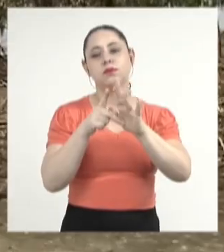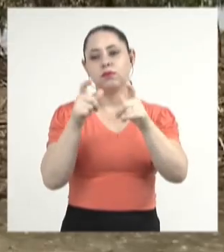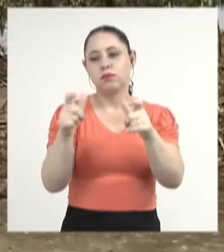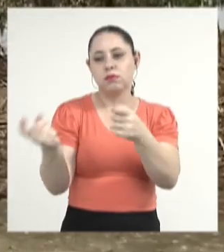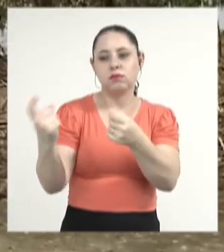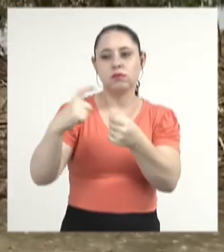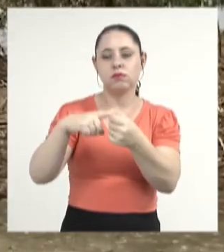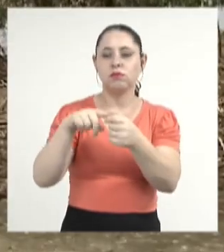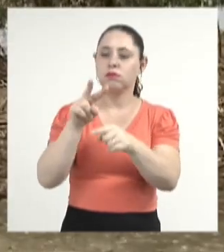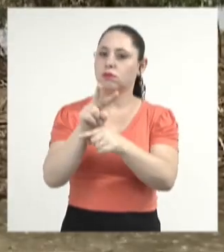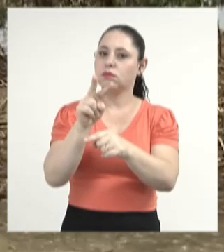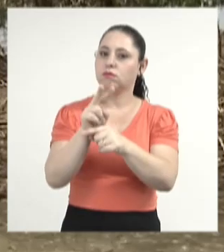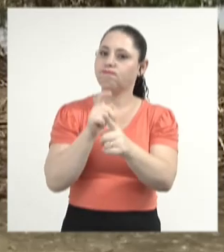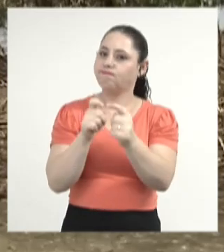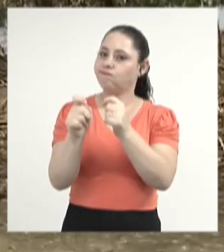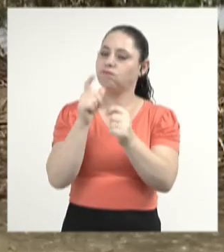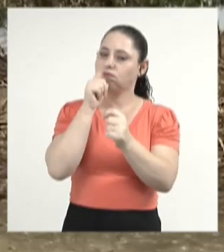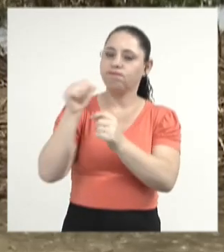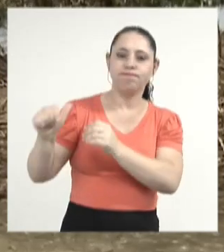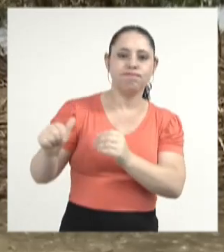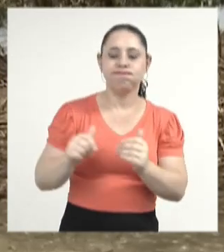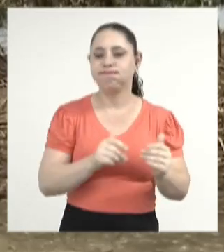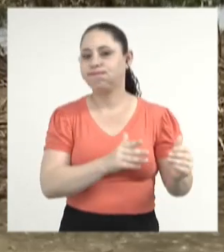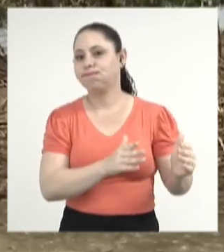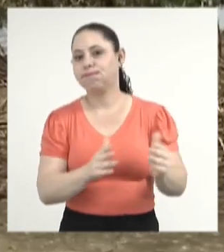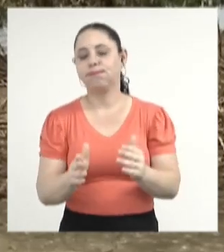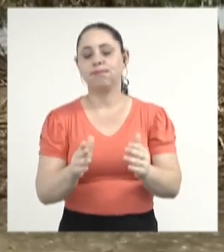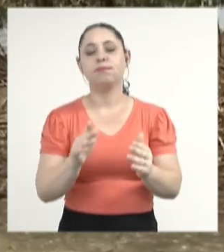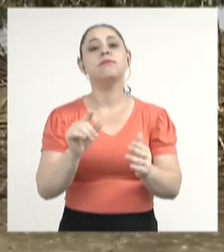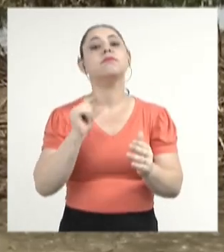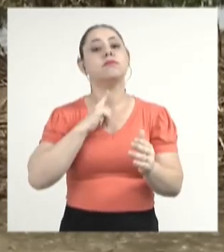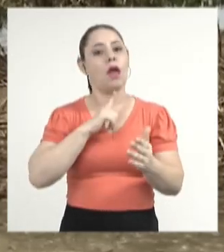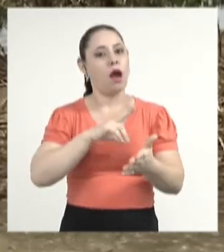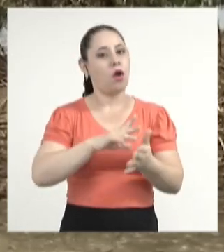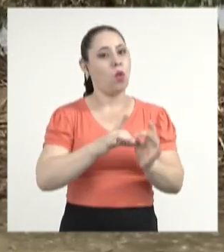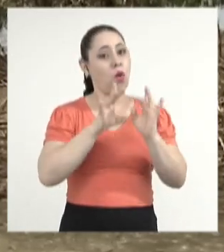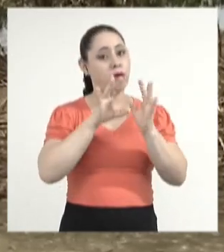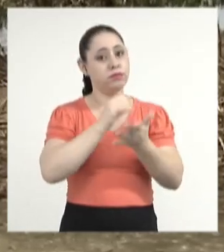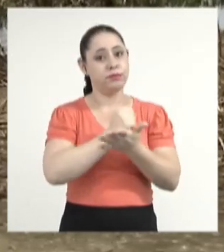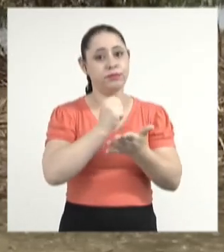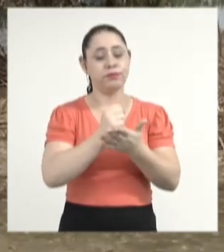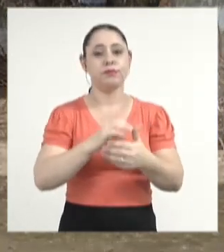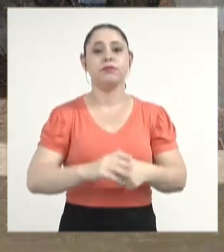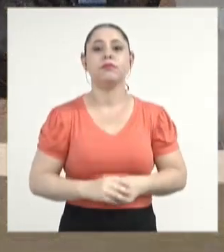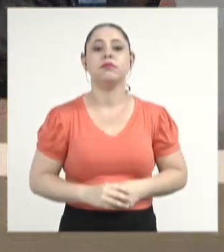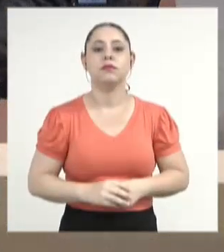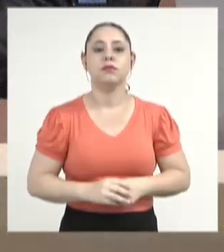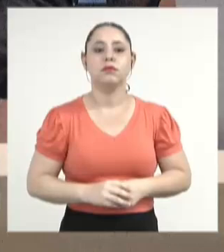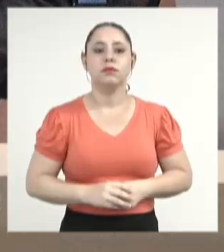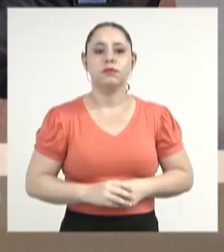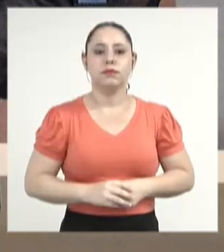degradada, terão o impacto às bacias hidrográficas considerado no licenciamento.